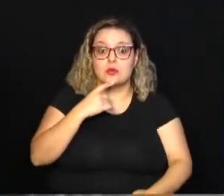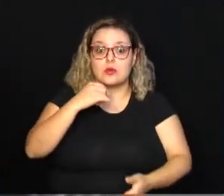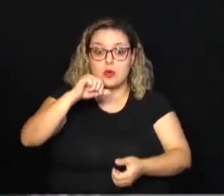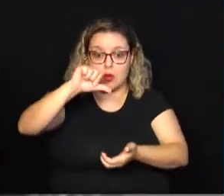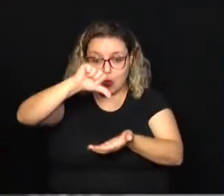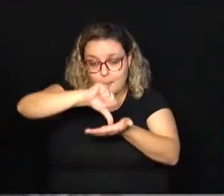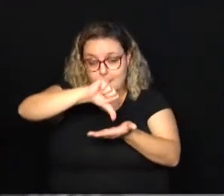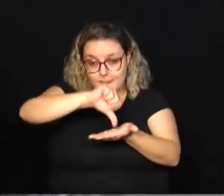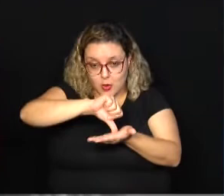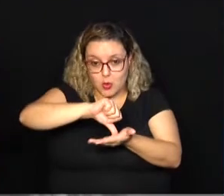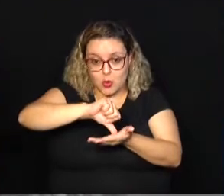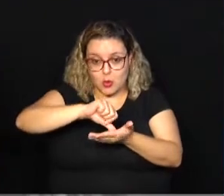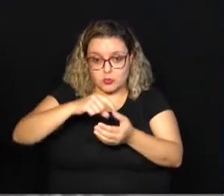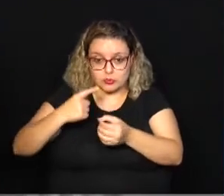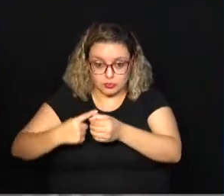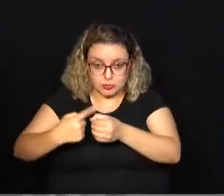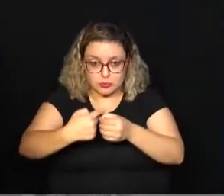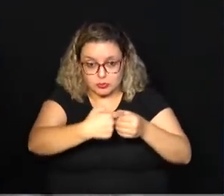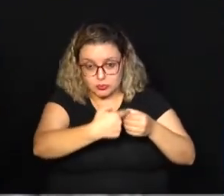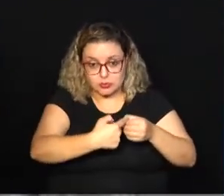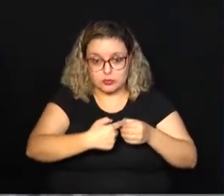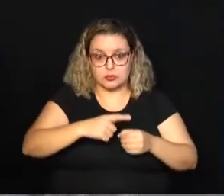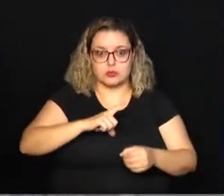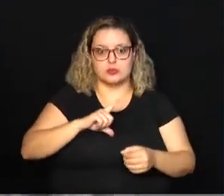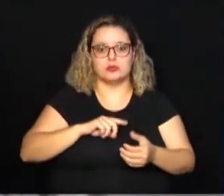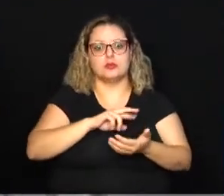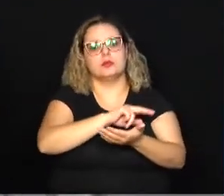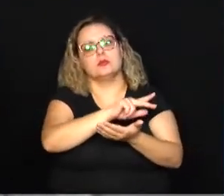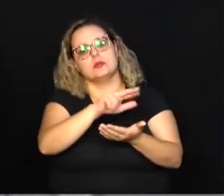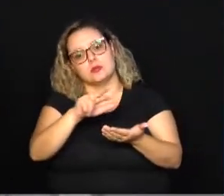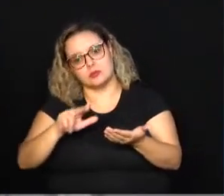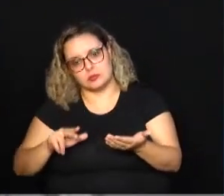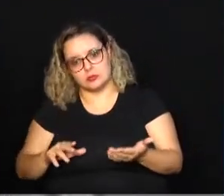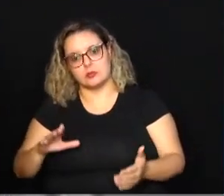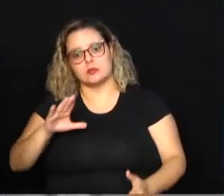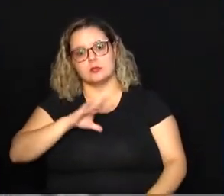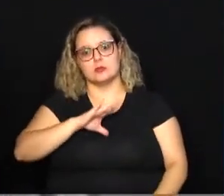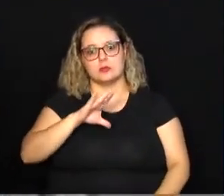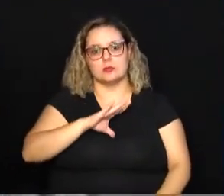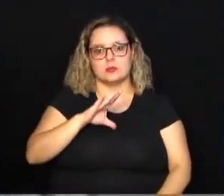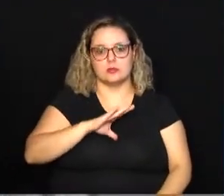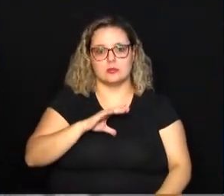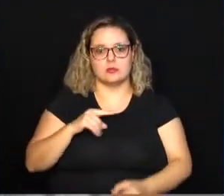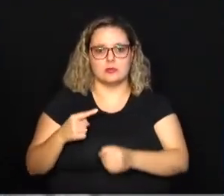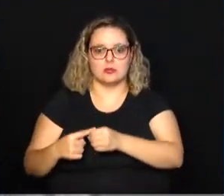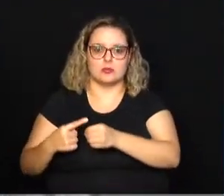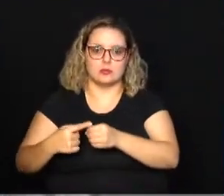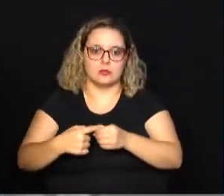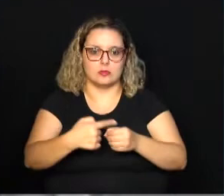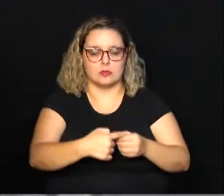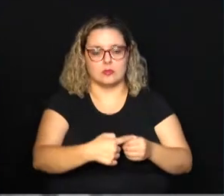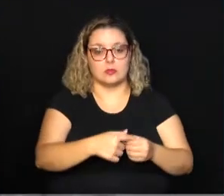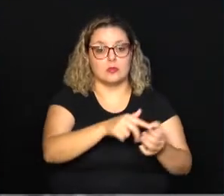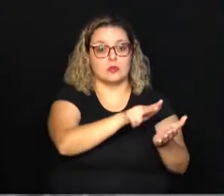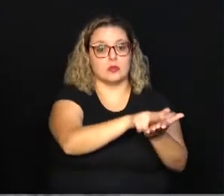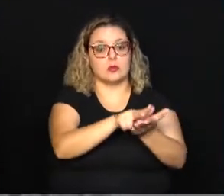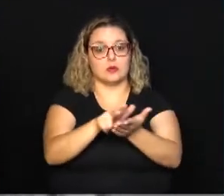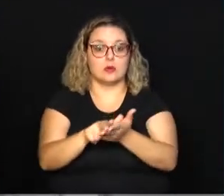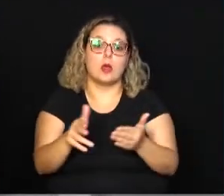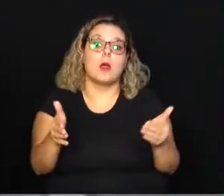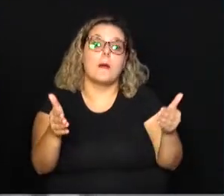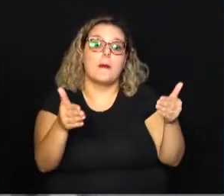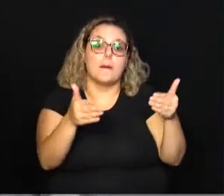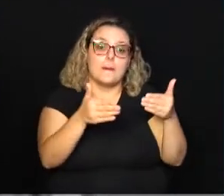região metropolitana de Campinas. Nós temos várias cidades aqui em Campinas, na região, que o número de leitos é ainda